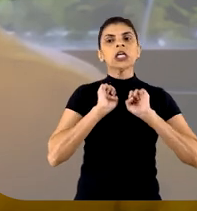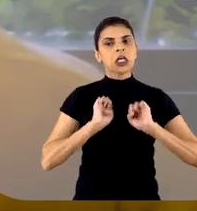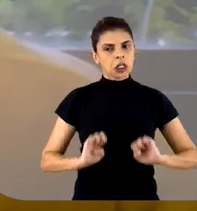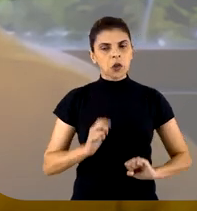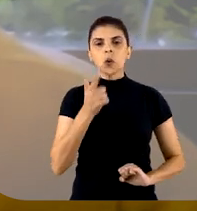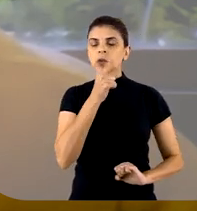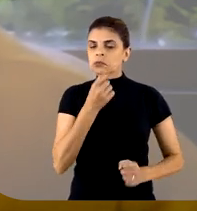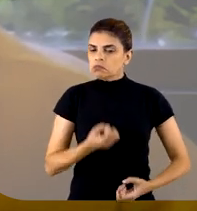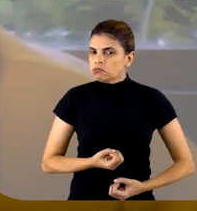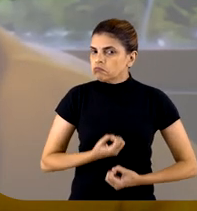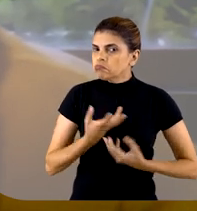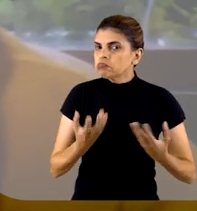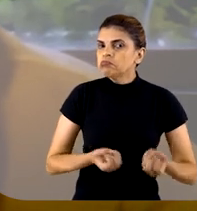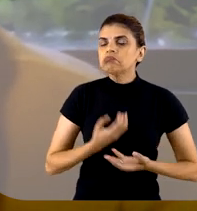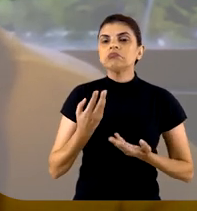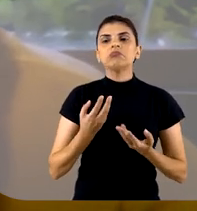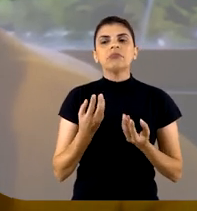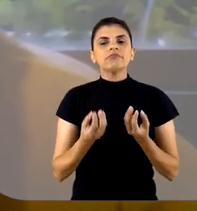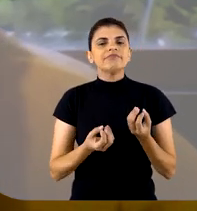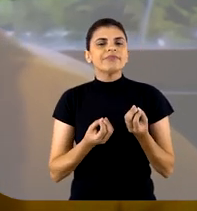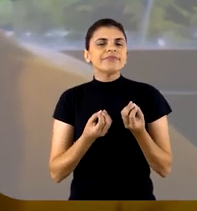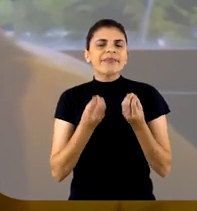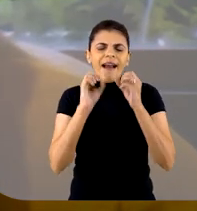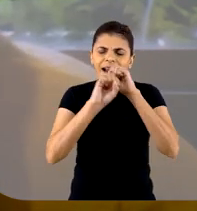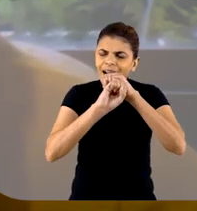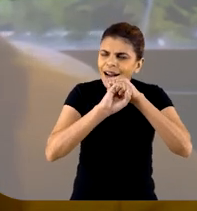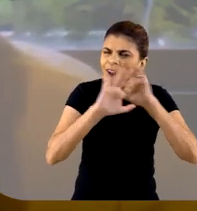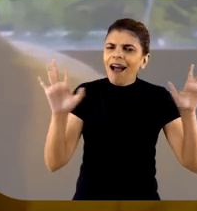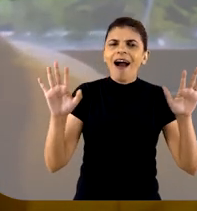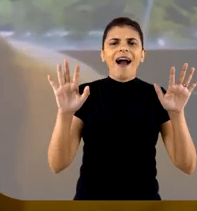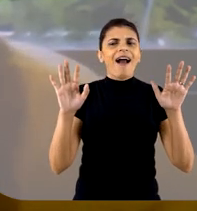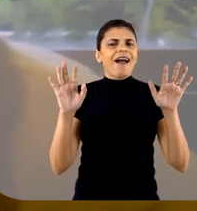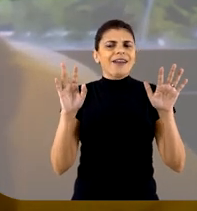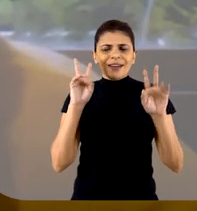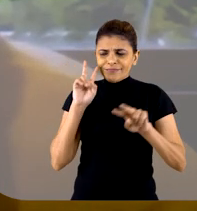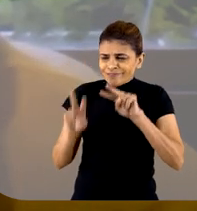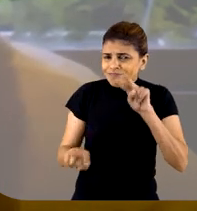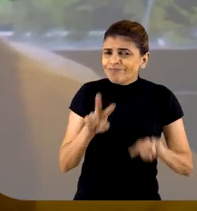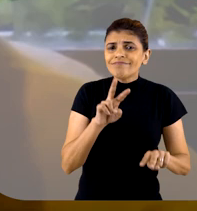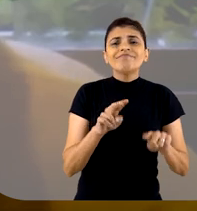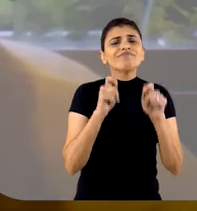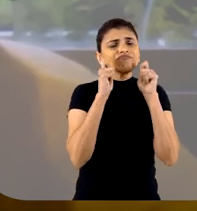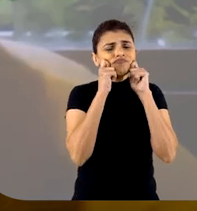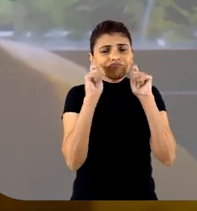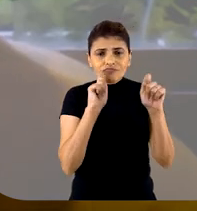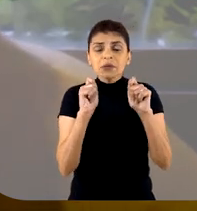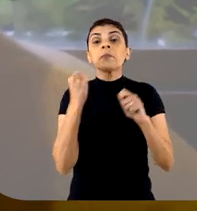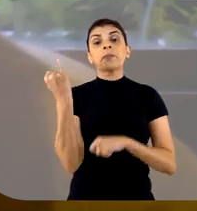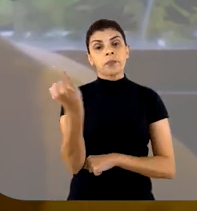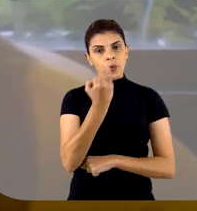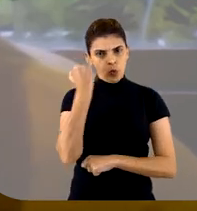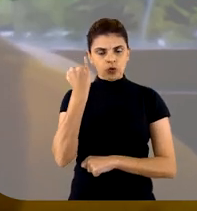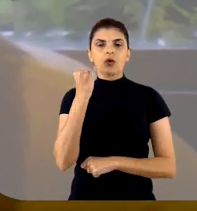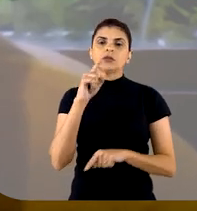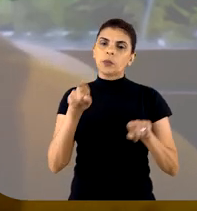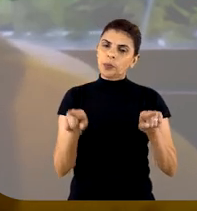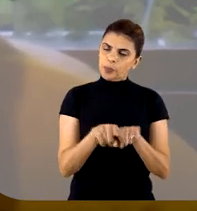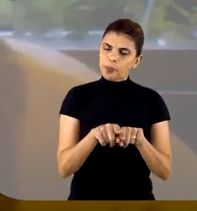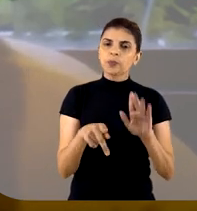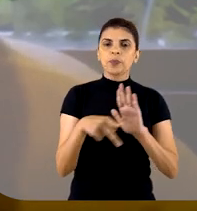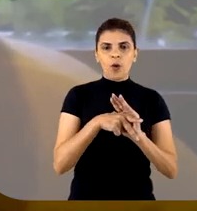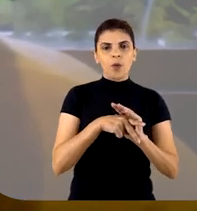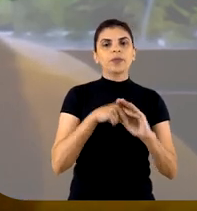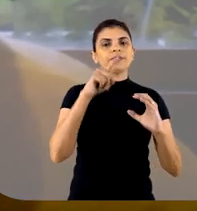conseguem expressar essa noção de ética de uma forma muito clara, muito cristalina, e isso eu acho importante trazer para os produtos